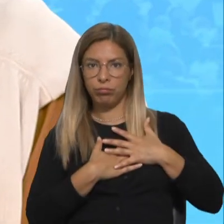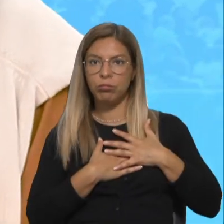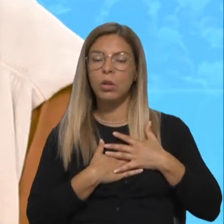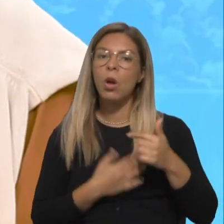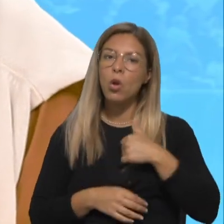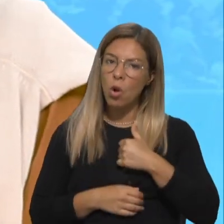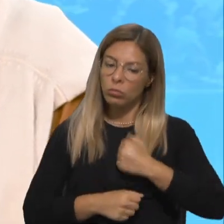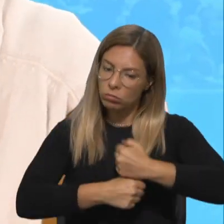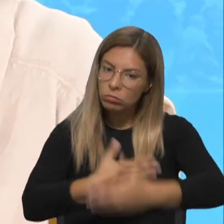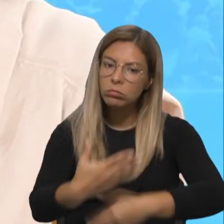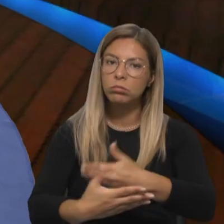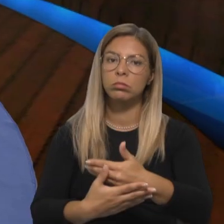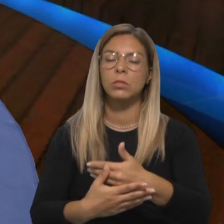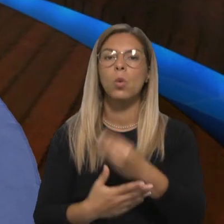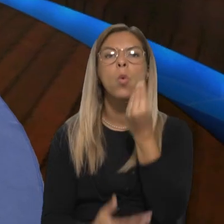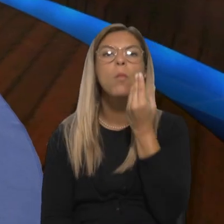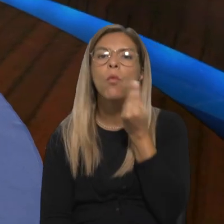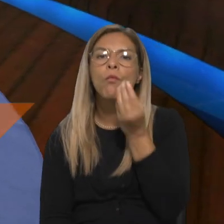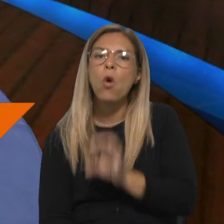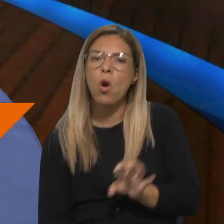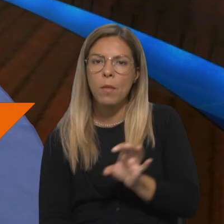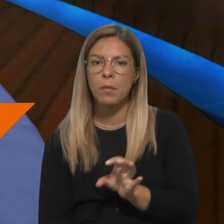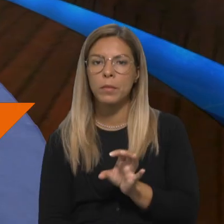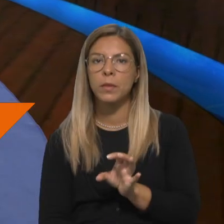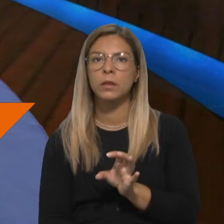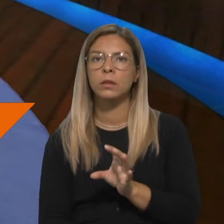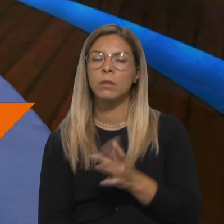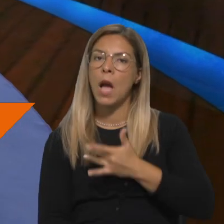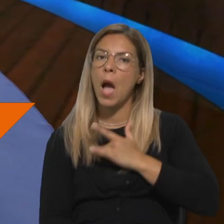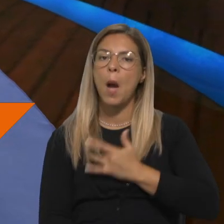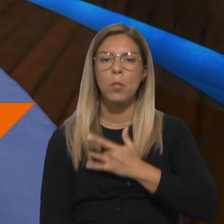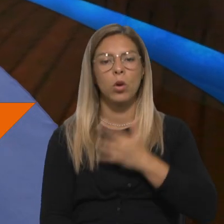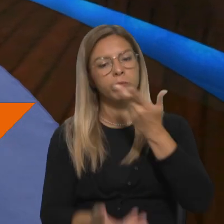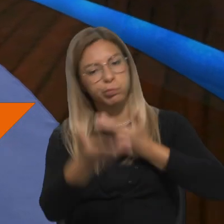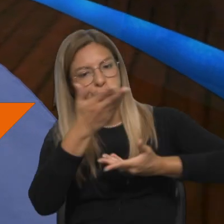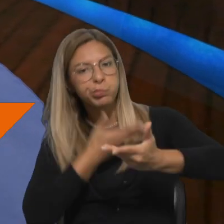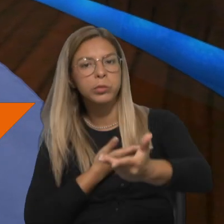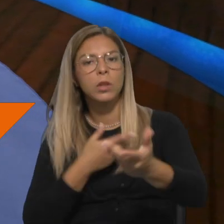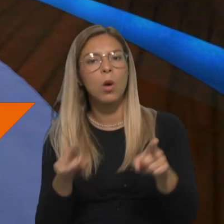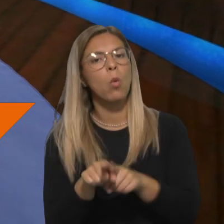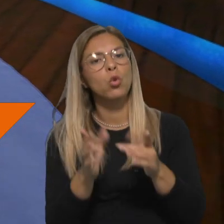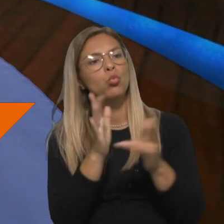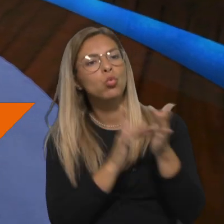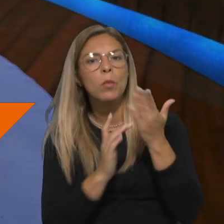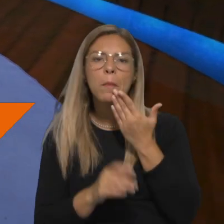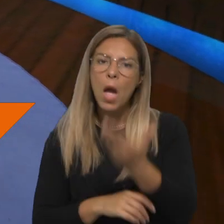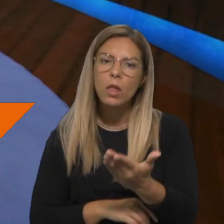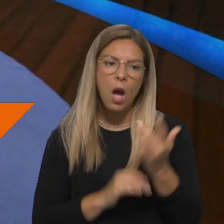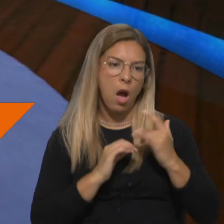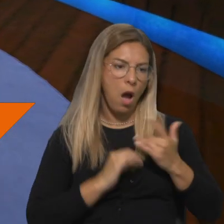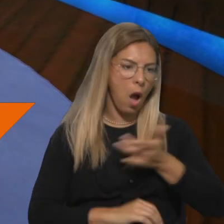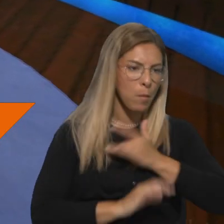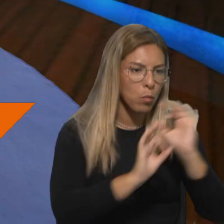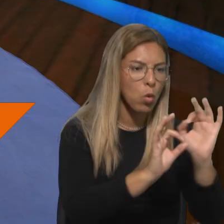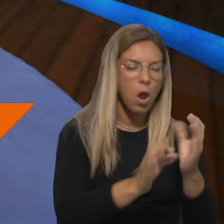isso como? Oferecendo o amor recíproco, como Jesus pediu, amai-vos uns aos outros. E assim suscitamos,